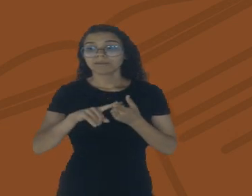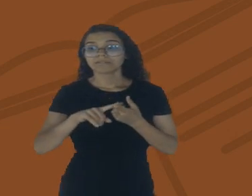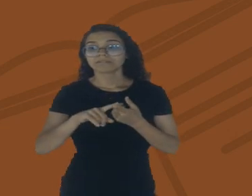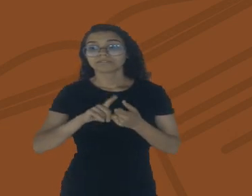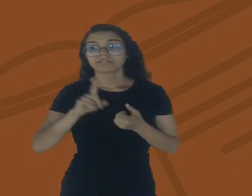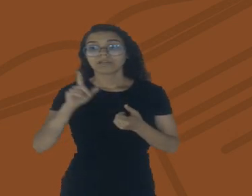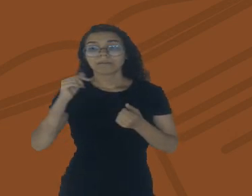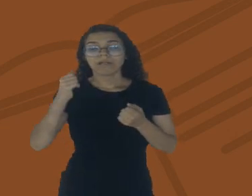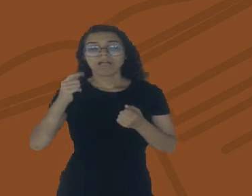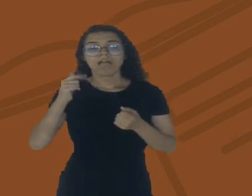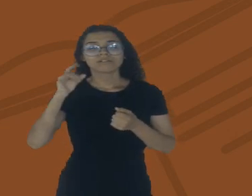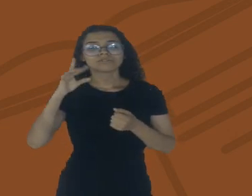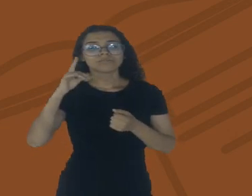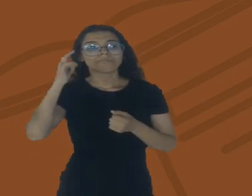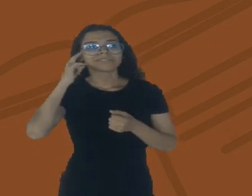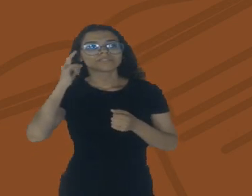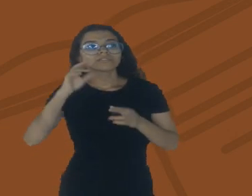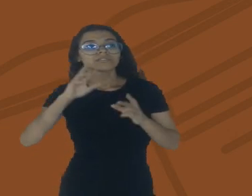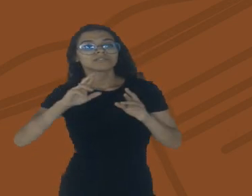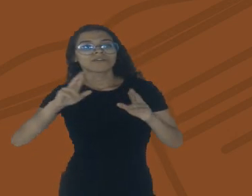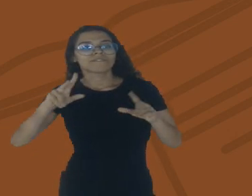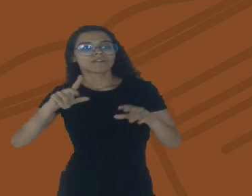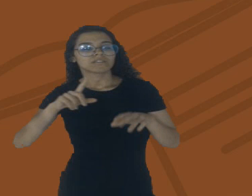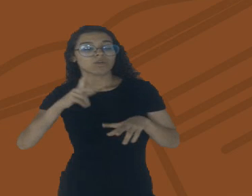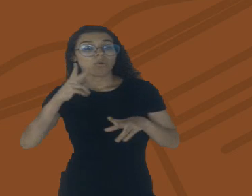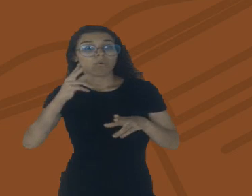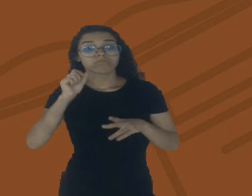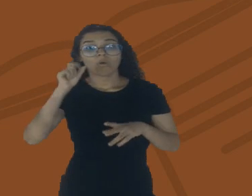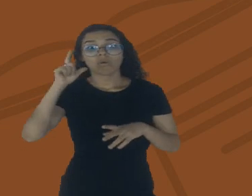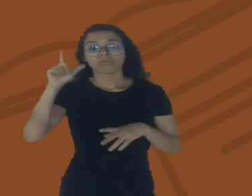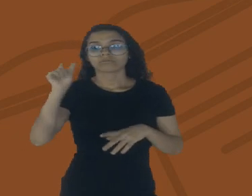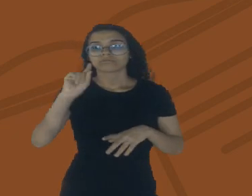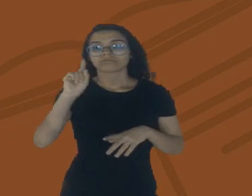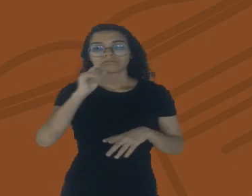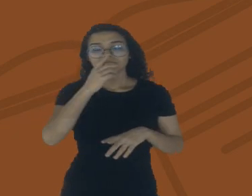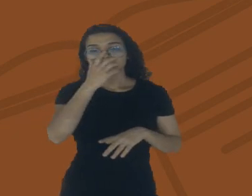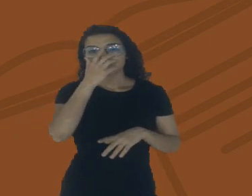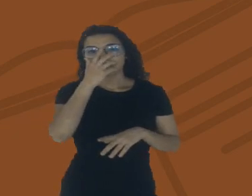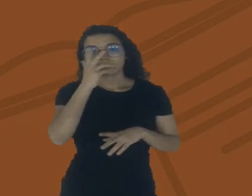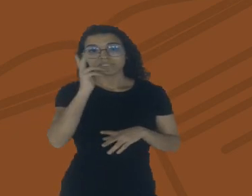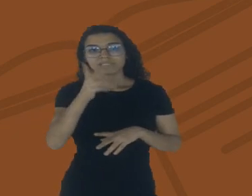ok? Então, sempre a gente se pega naquela questão, né?